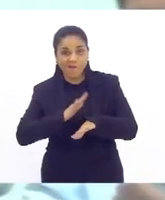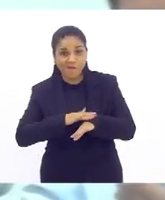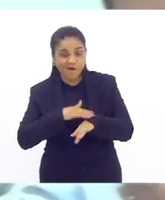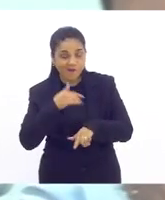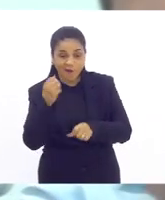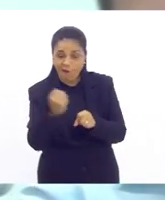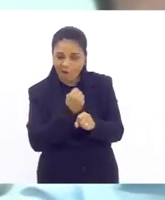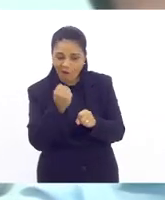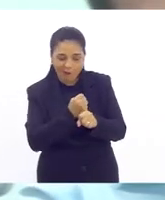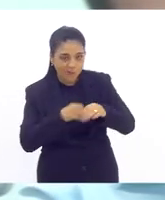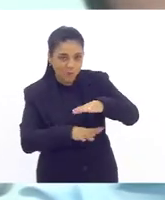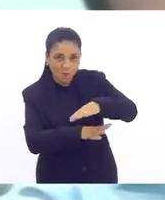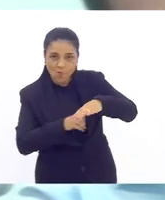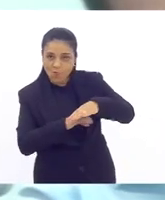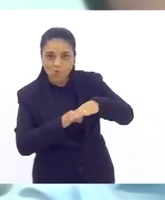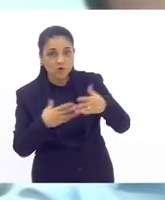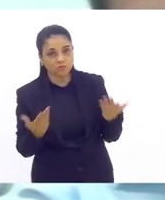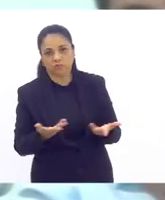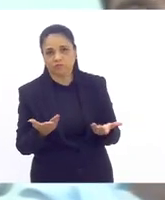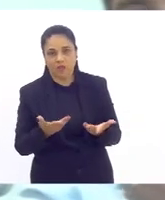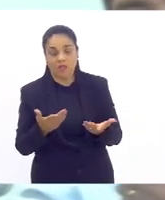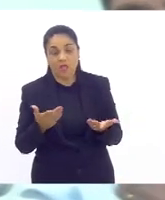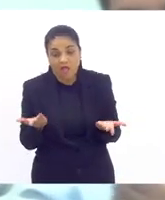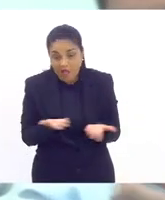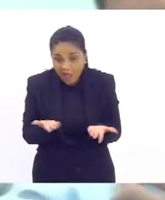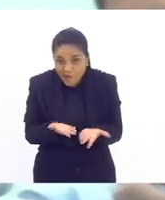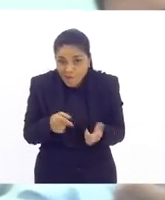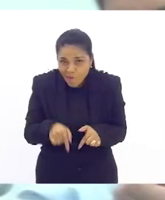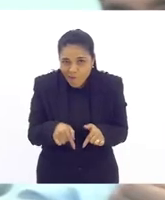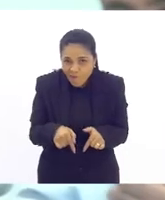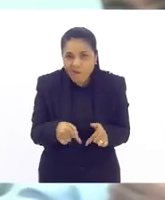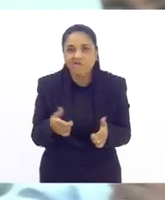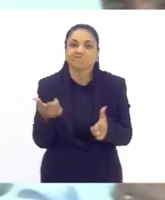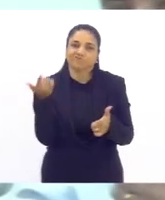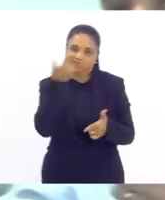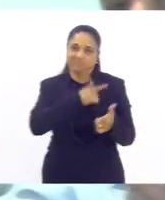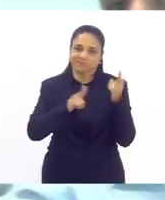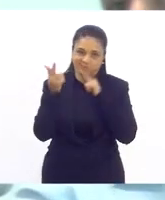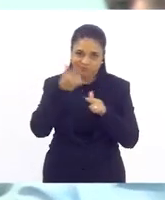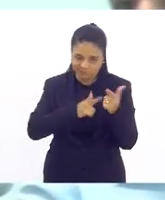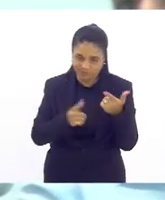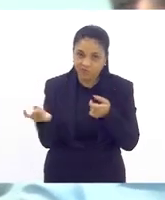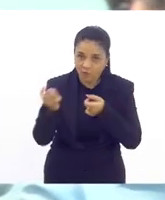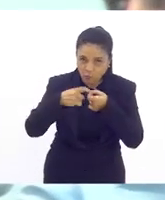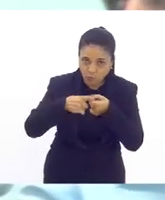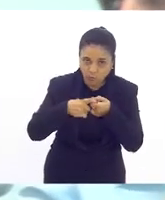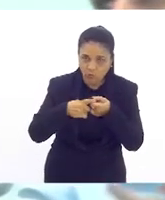dragagem lá tá tendo agora tá tendo agora então